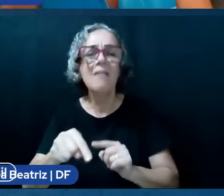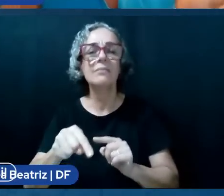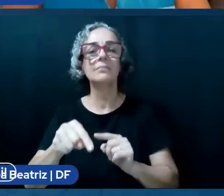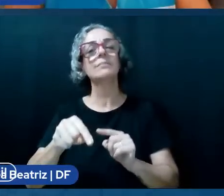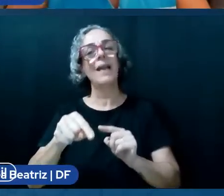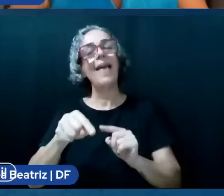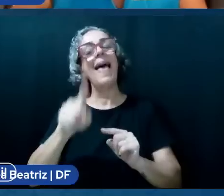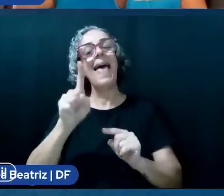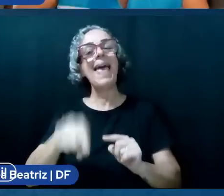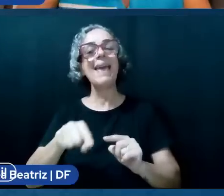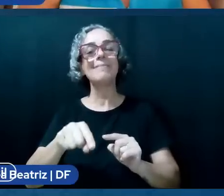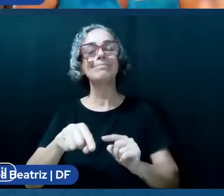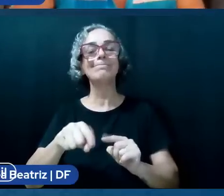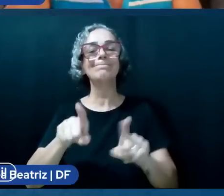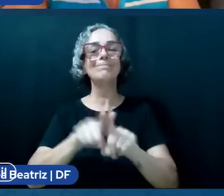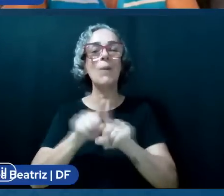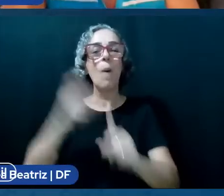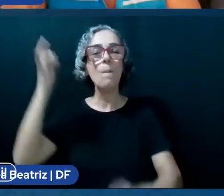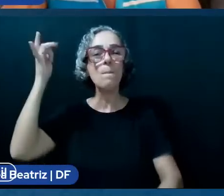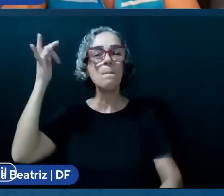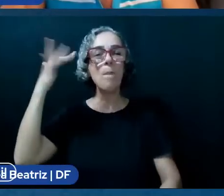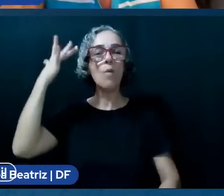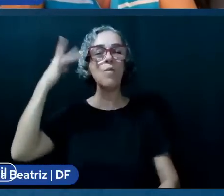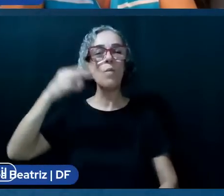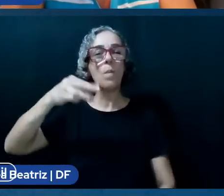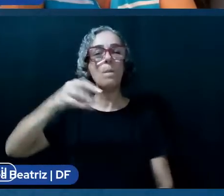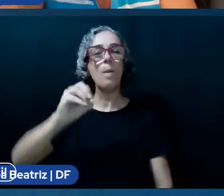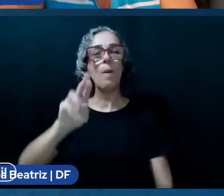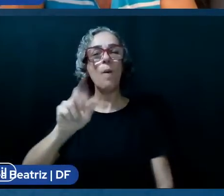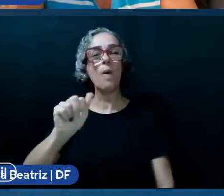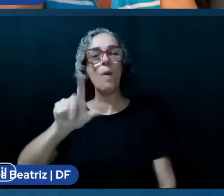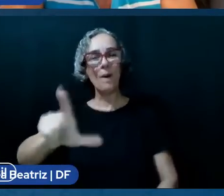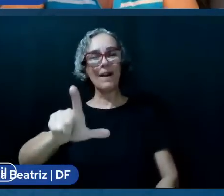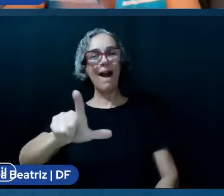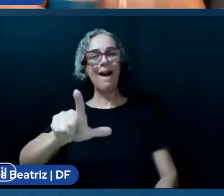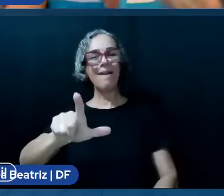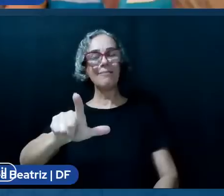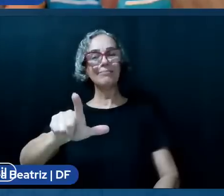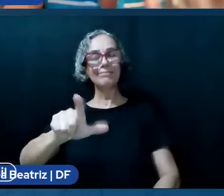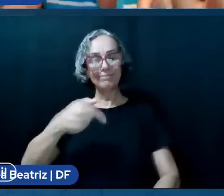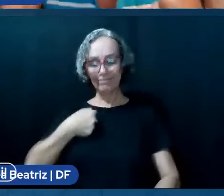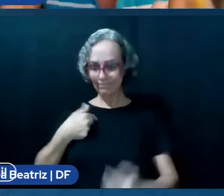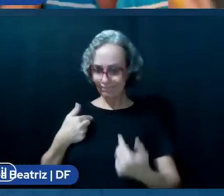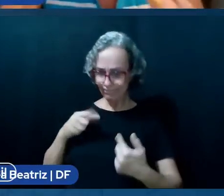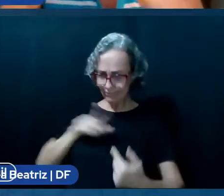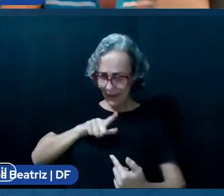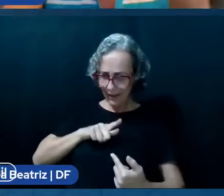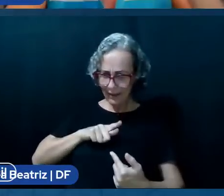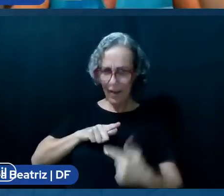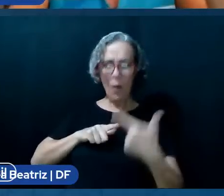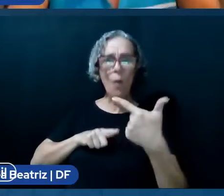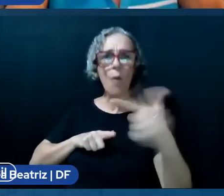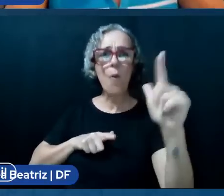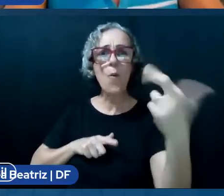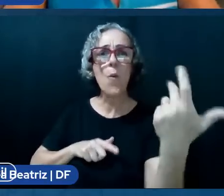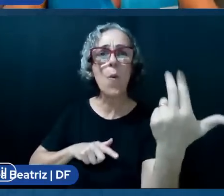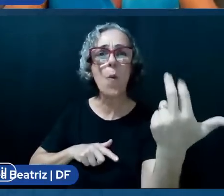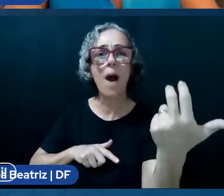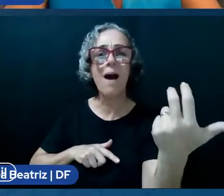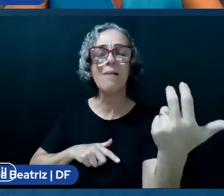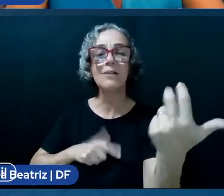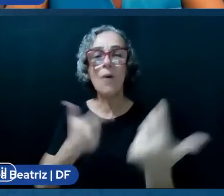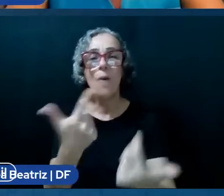moral. Por isso é que Kardec vai explicar que essas pessoas que convulsionam, eles